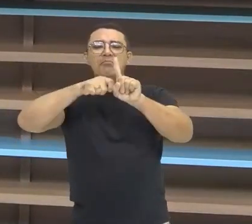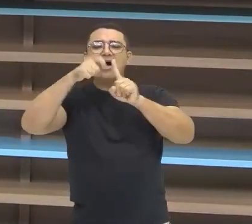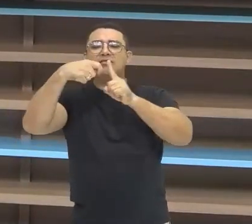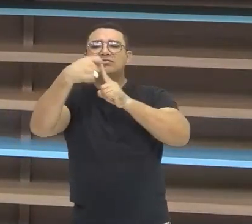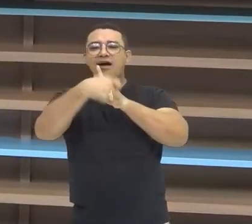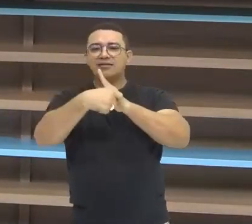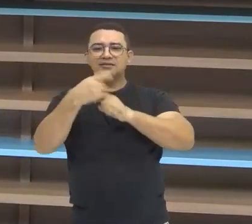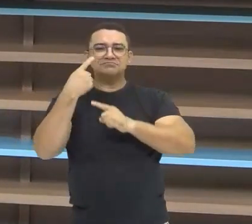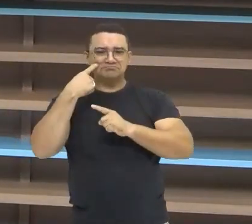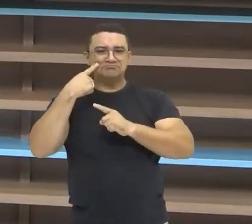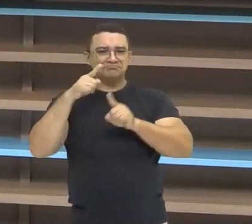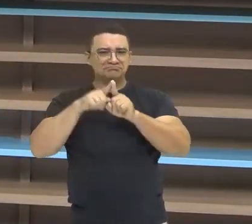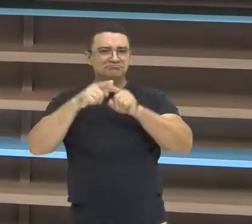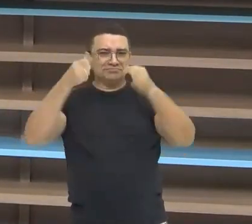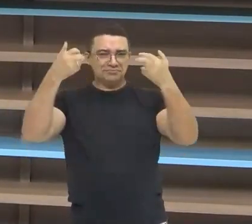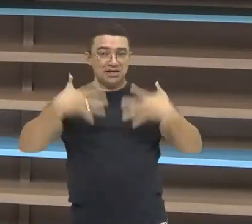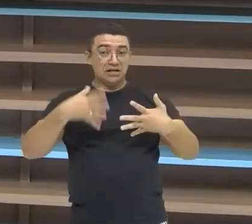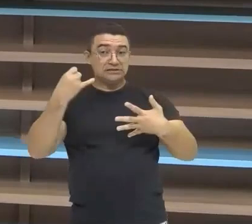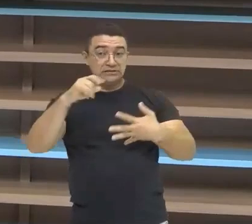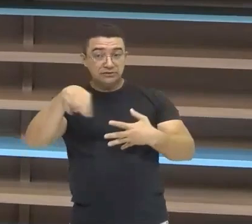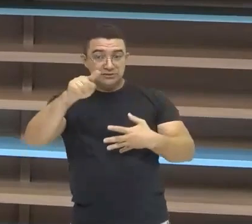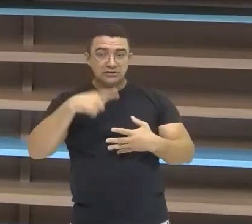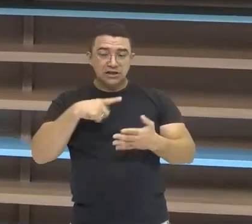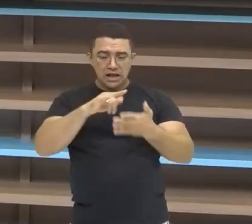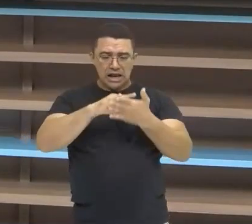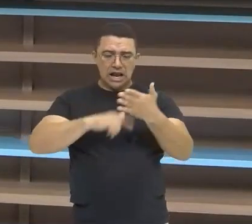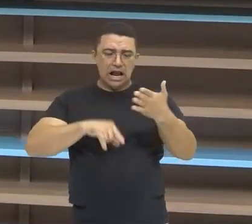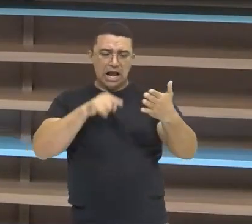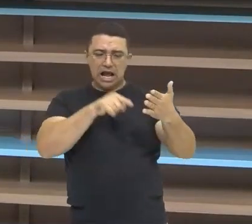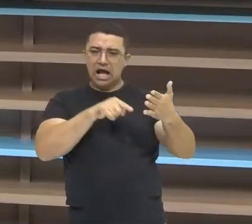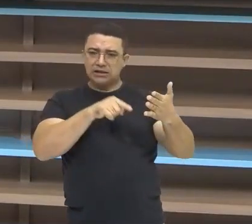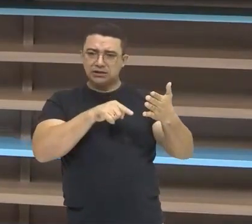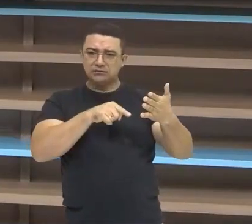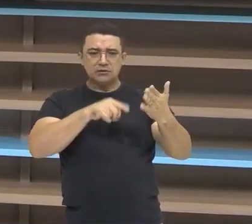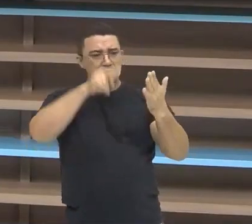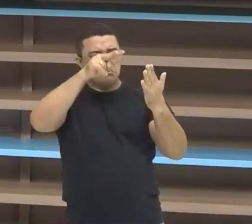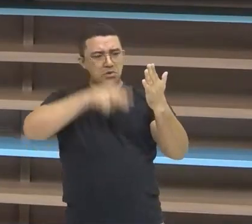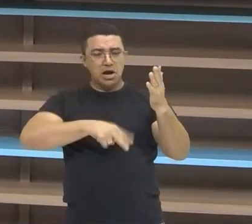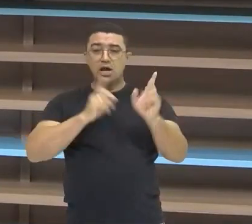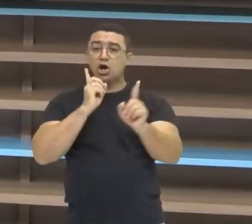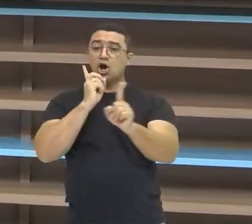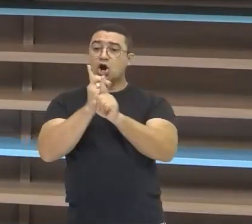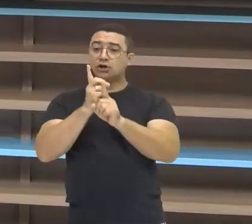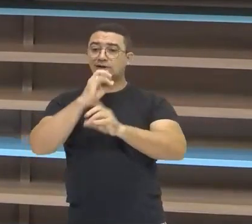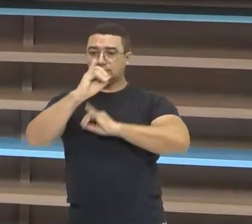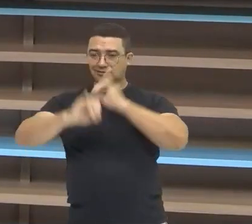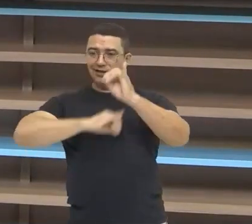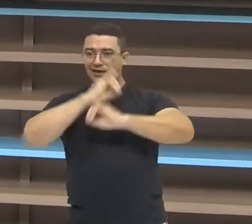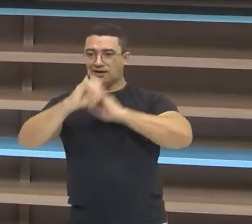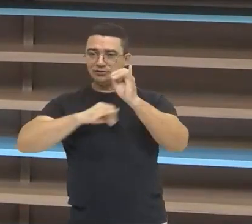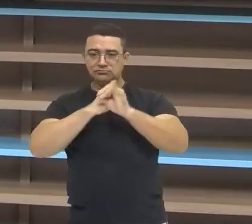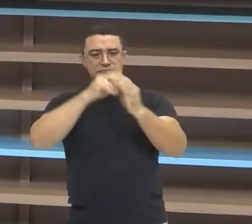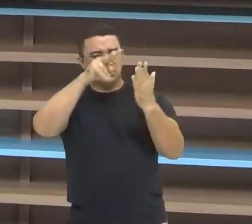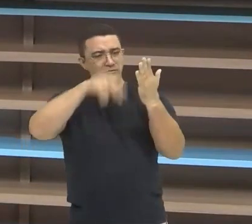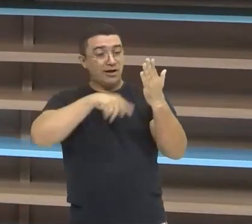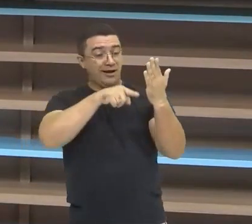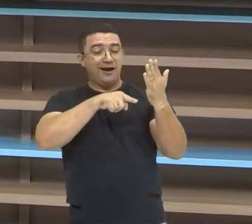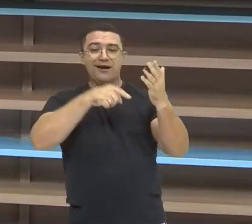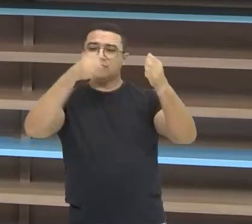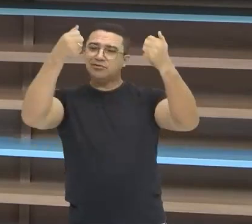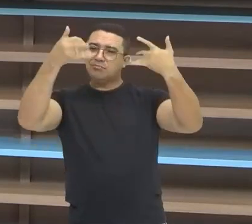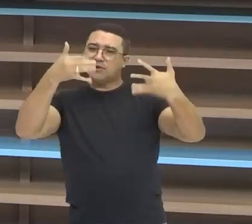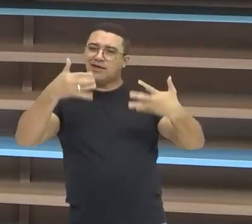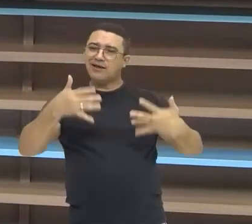se tiver tempo e se desejar, leia a carta inteira, você pode encontrar na internet. E aí você vai ver vários fragmentos onde eles fazem